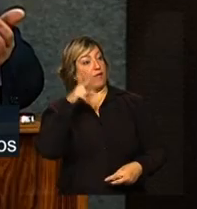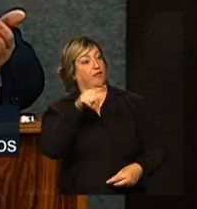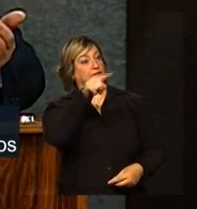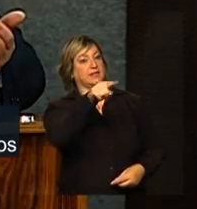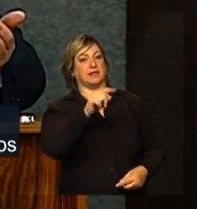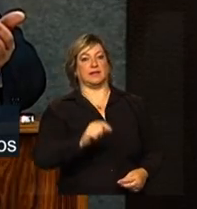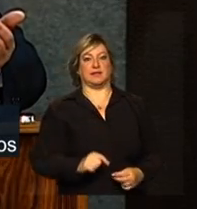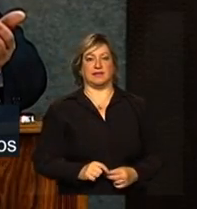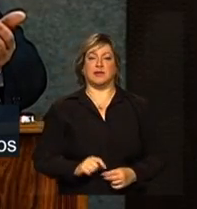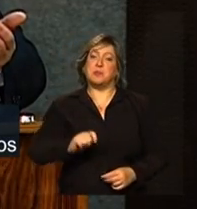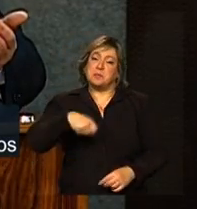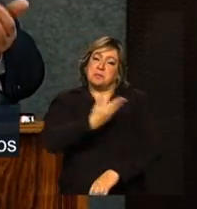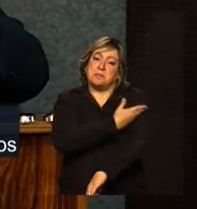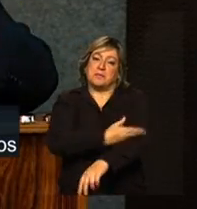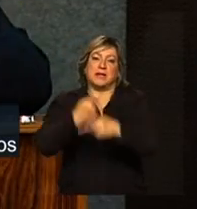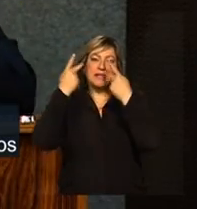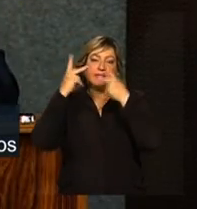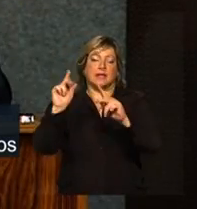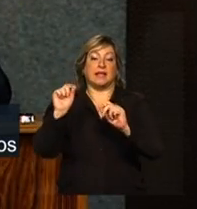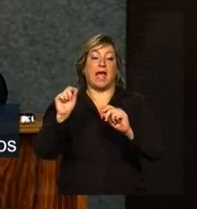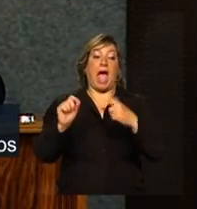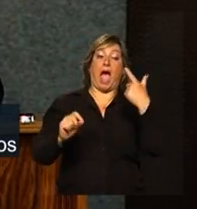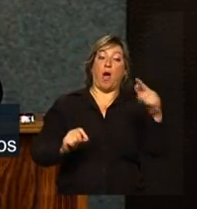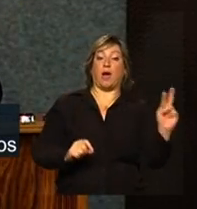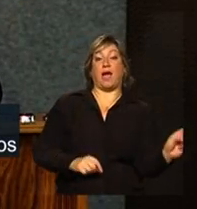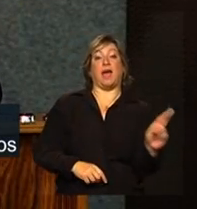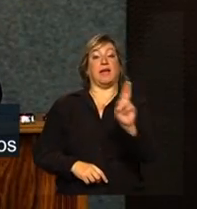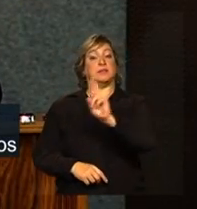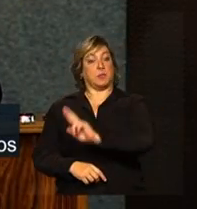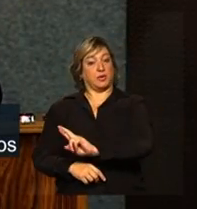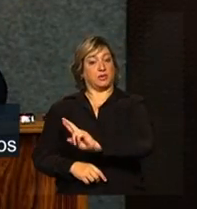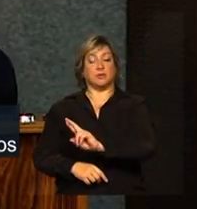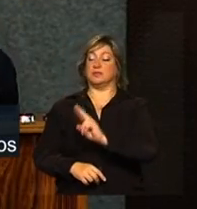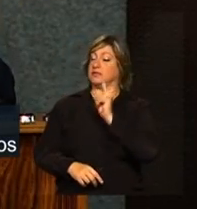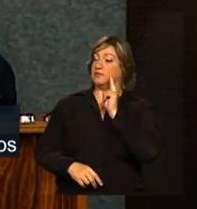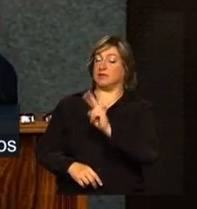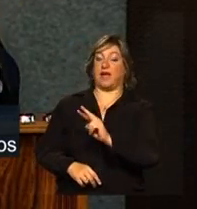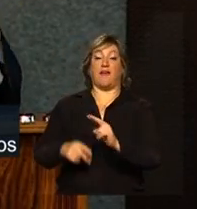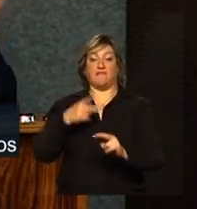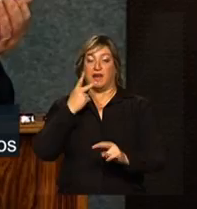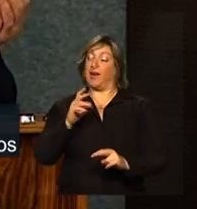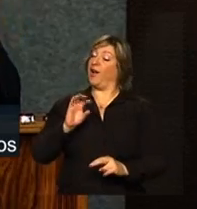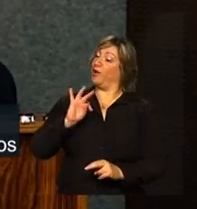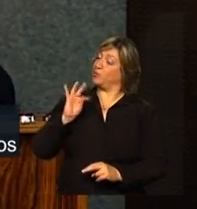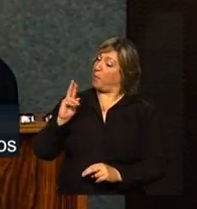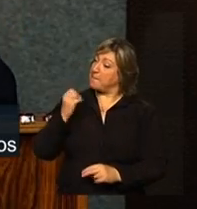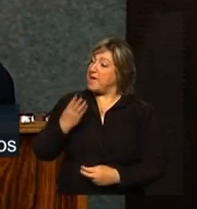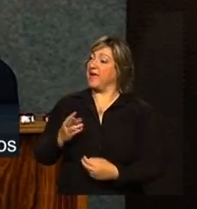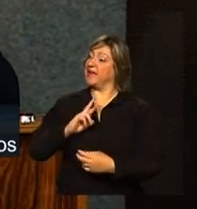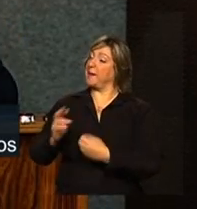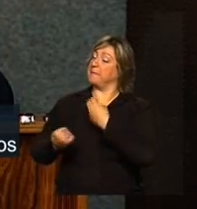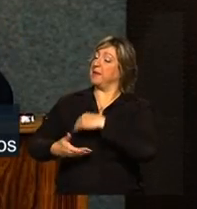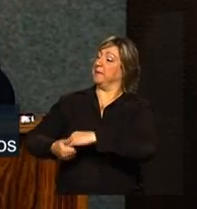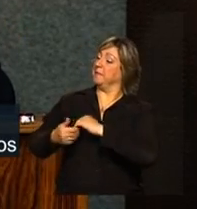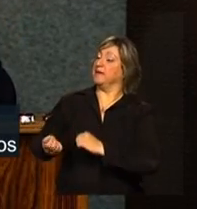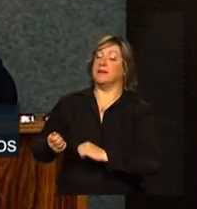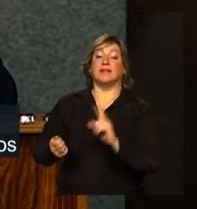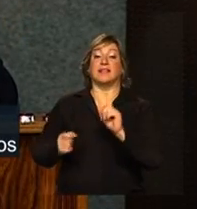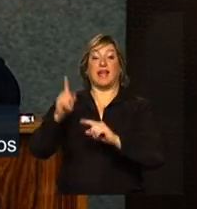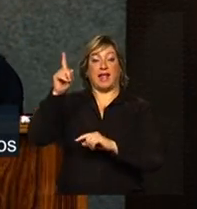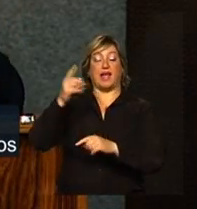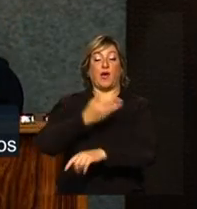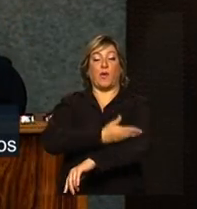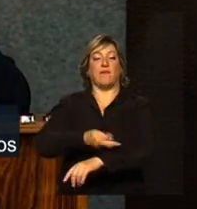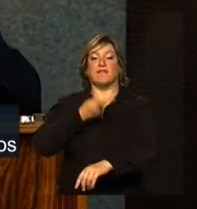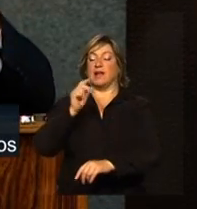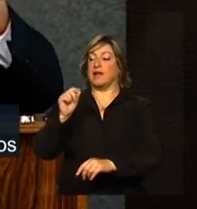você. E a outra responde, em vez de dizer tudo bem, vou bem, coisa e tal,